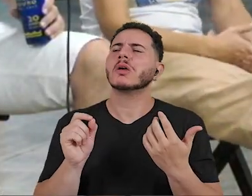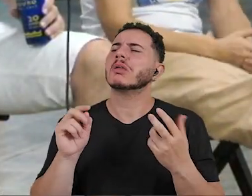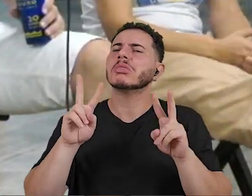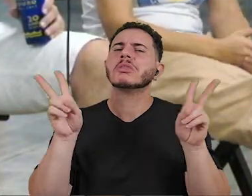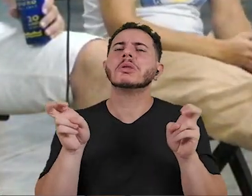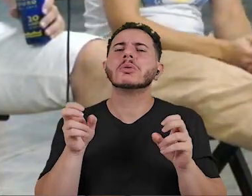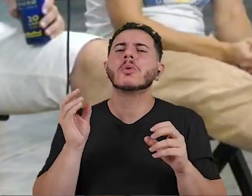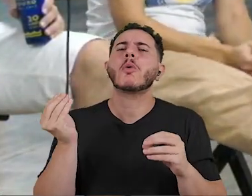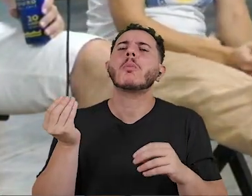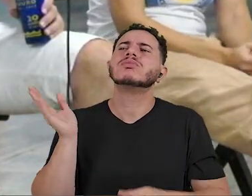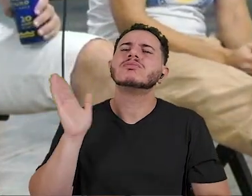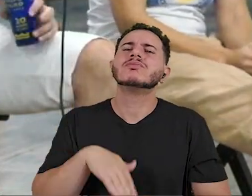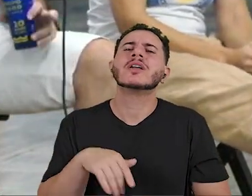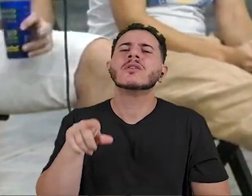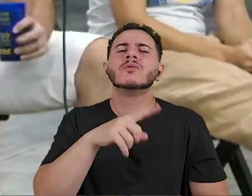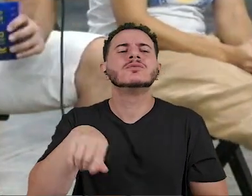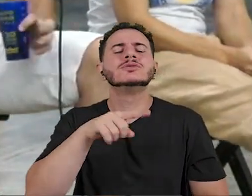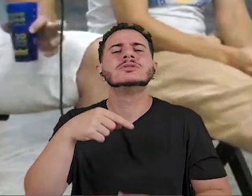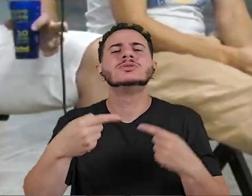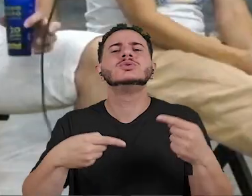De cultura viva? Tá, enfim.